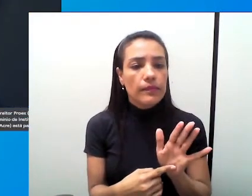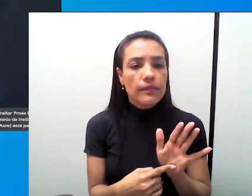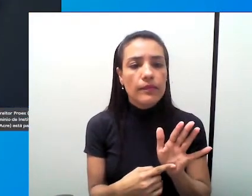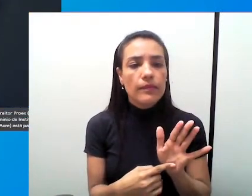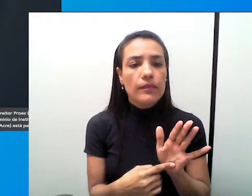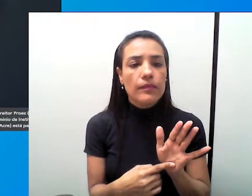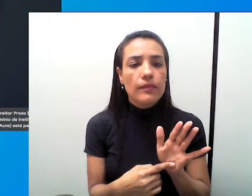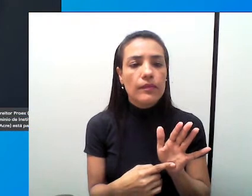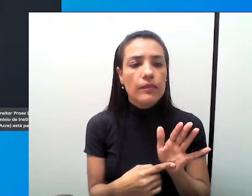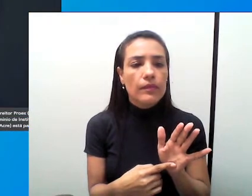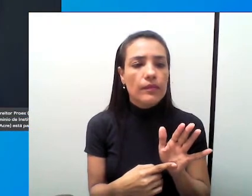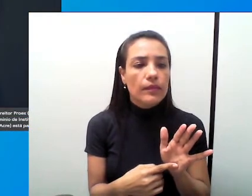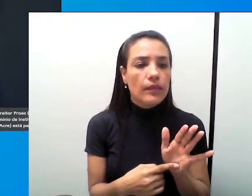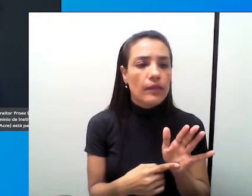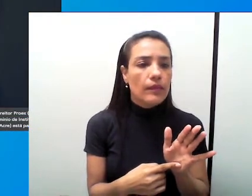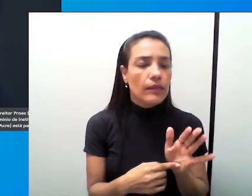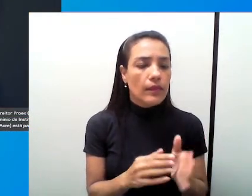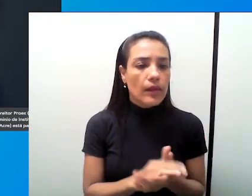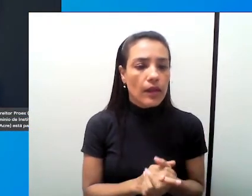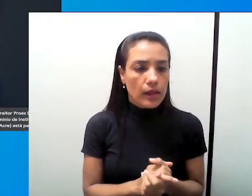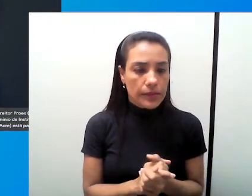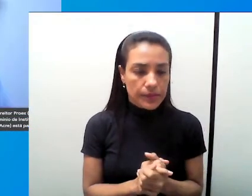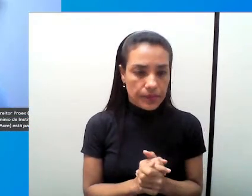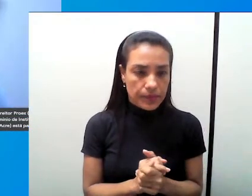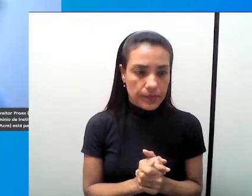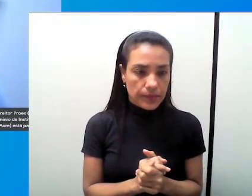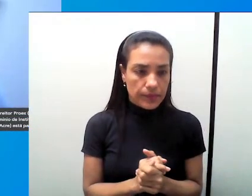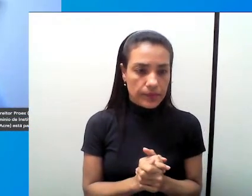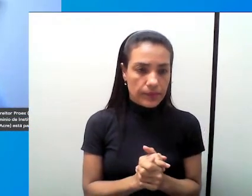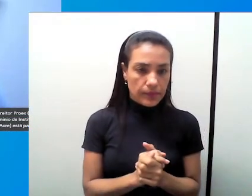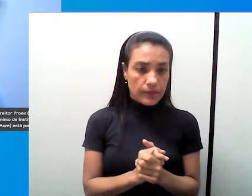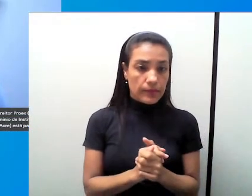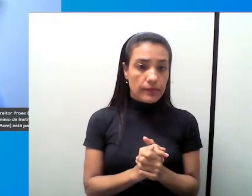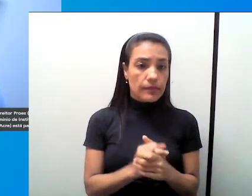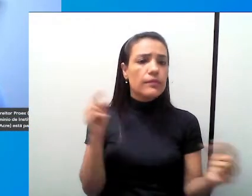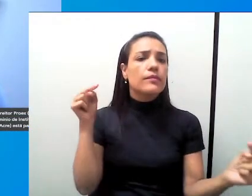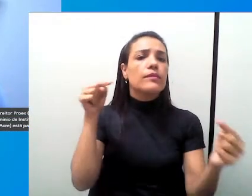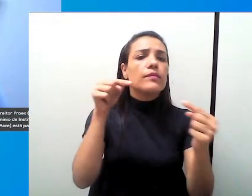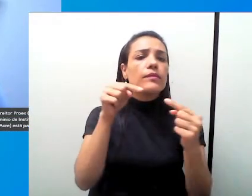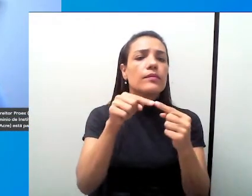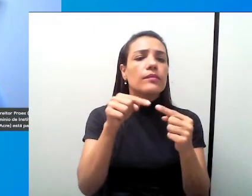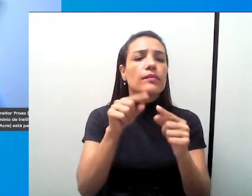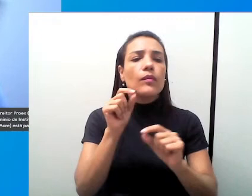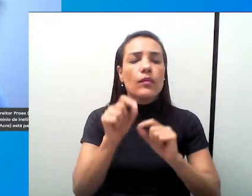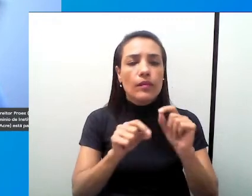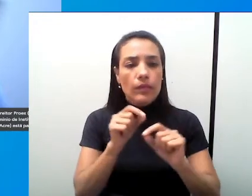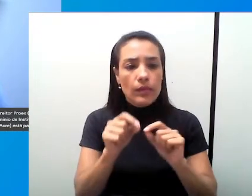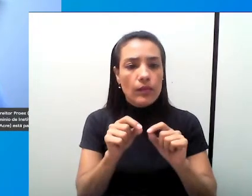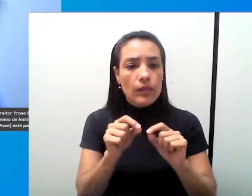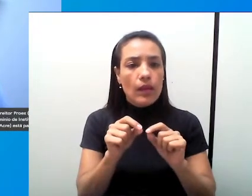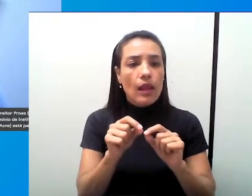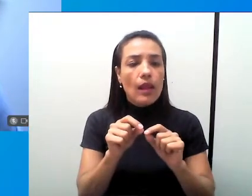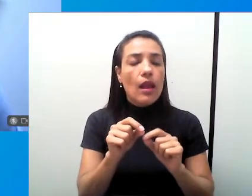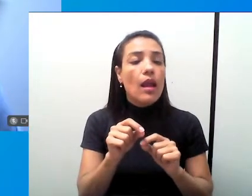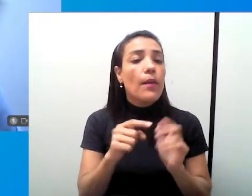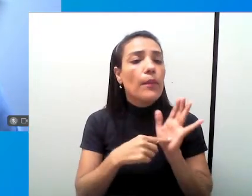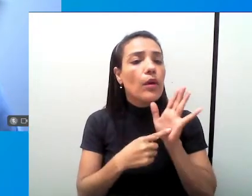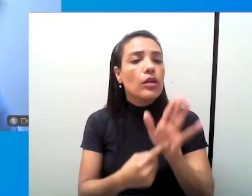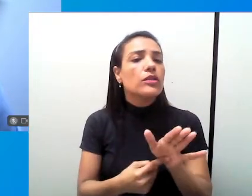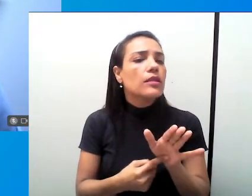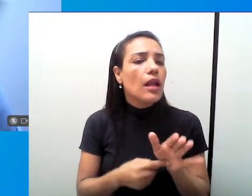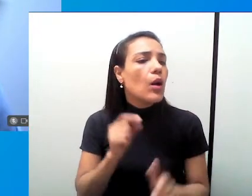a minha fala, onde a ideia é trazer um pouco do que o IFPA já vivenciou